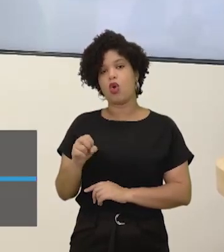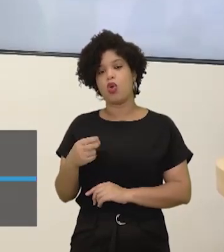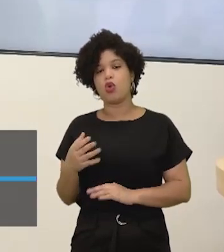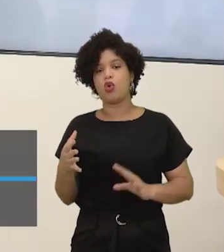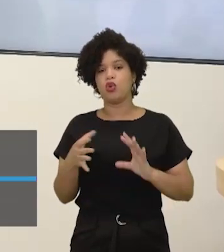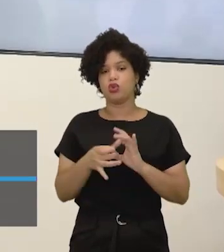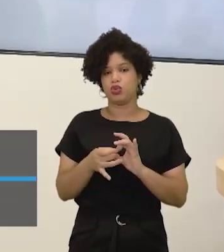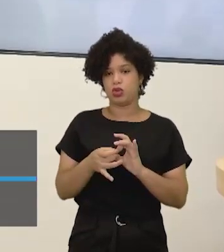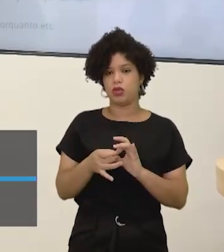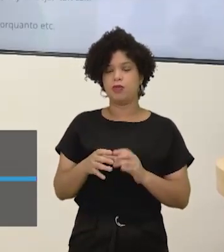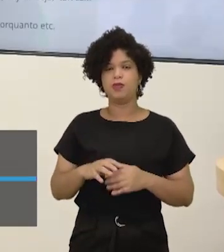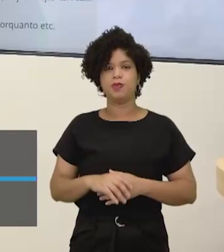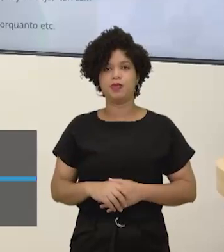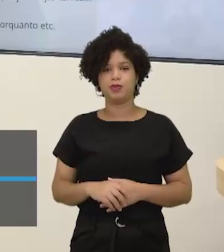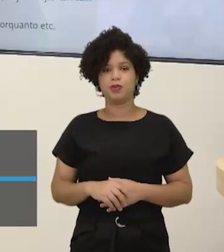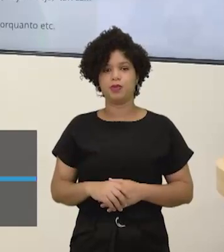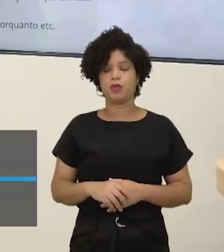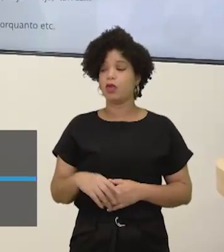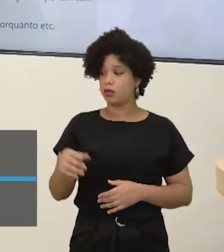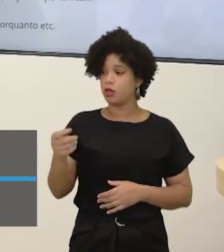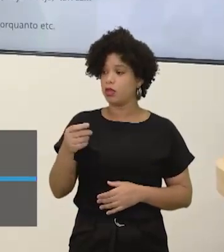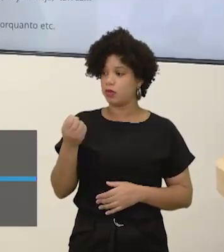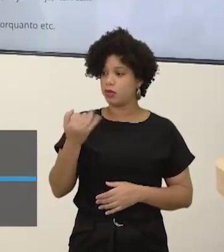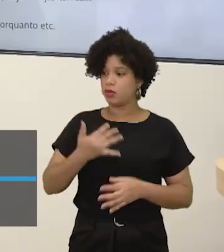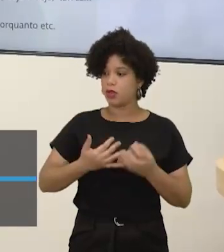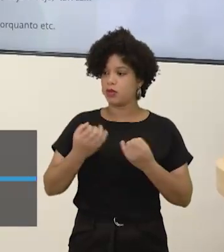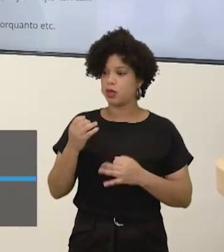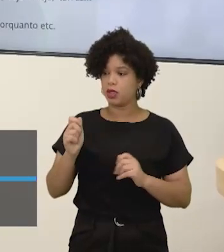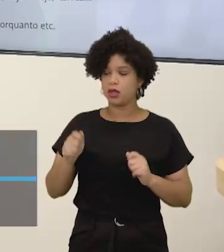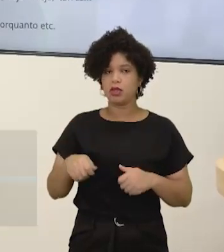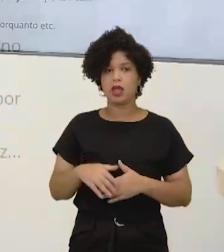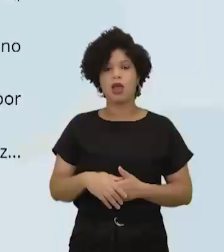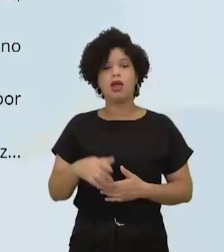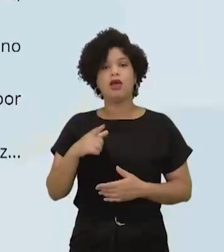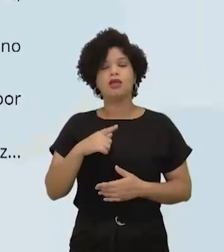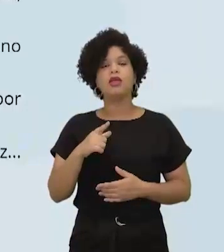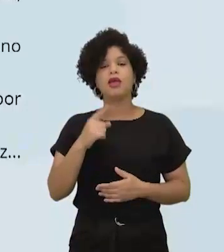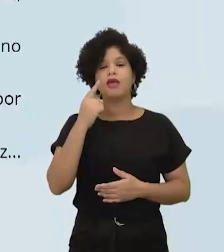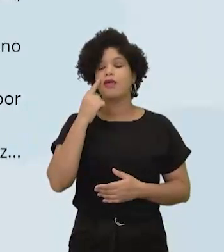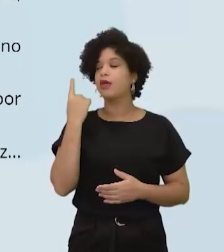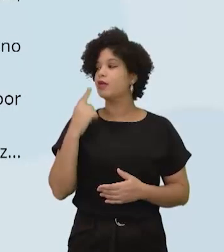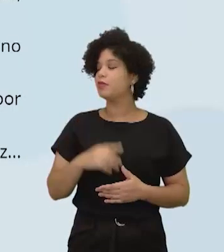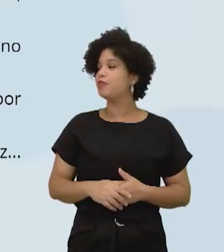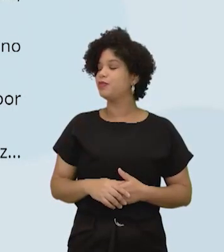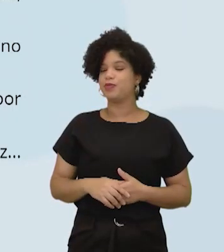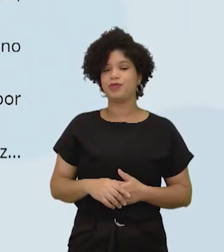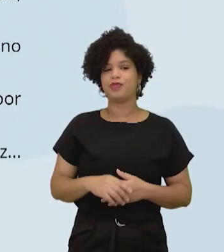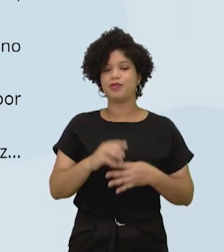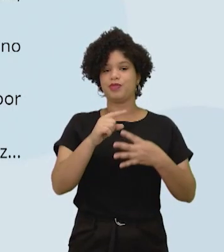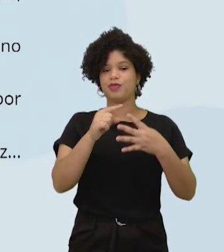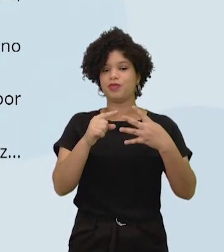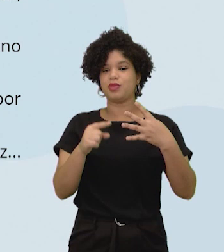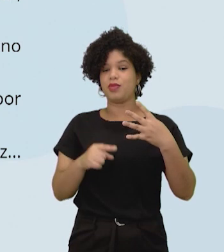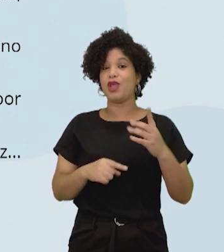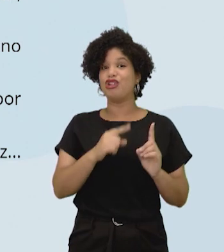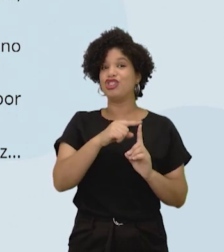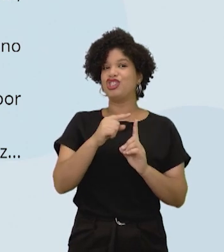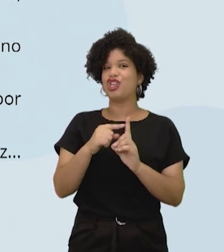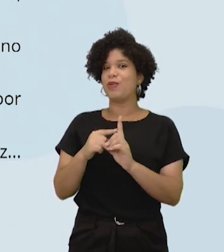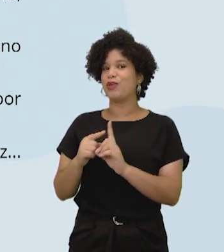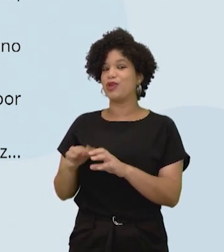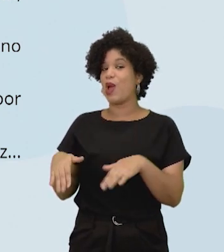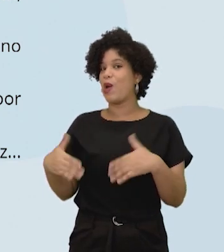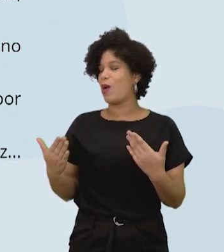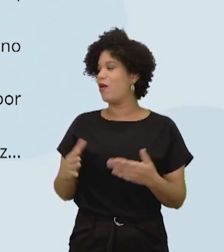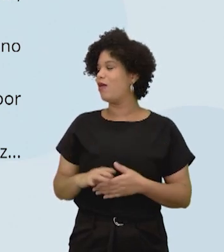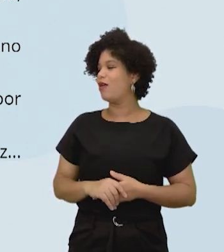ter que gravar. Pode ir falando, viu, Pro? Qualquer coisa. Sim. Aí eu já tenho a classificação aqui, ó, põe na tela para eles. As conjunções, ó, conjunções